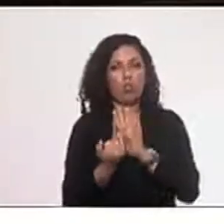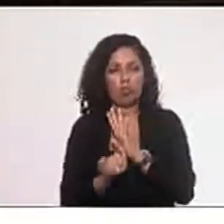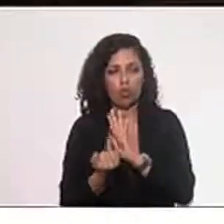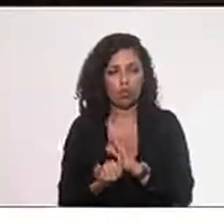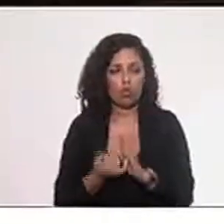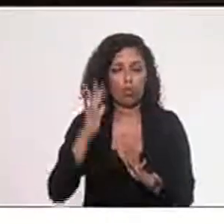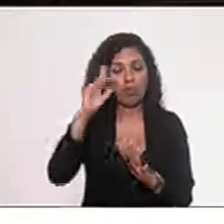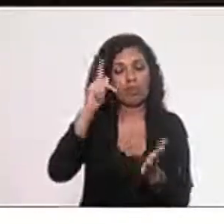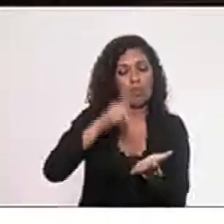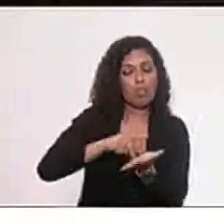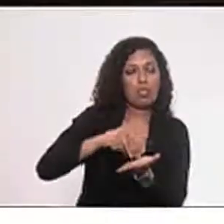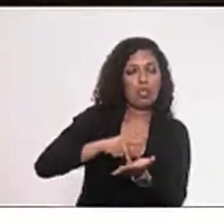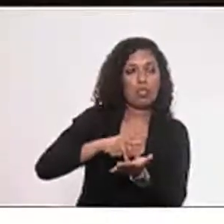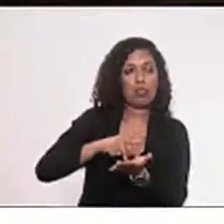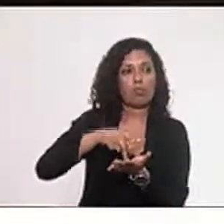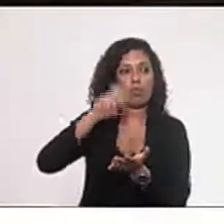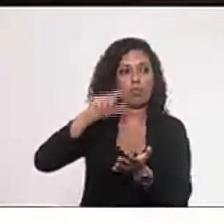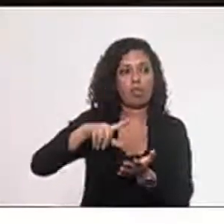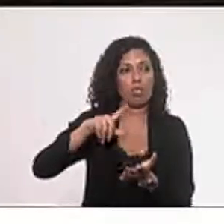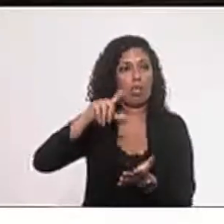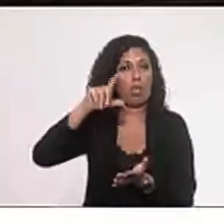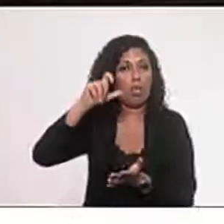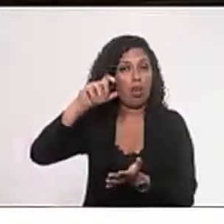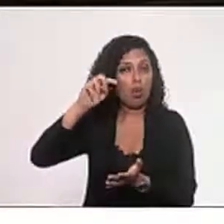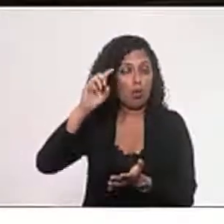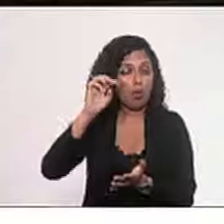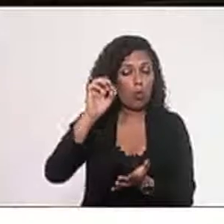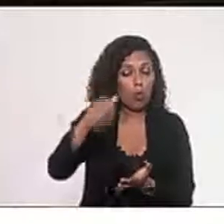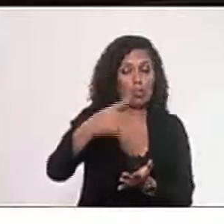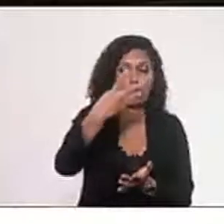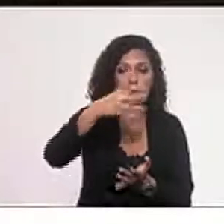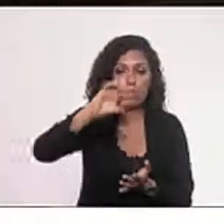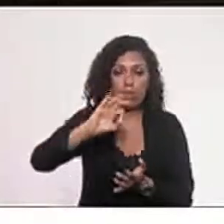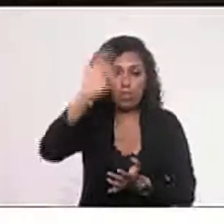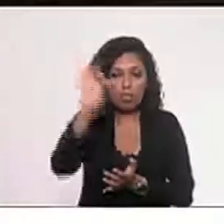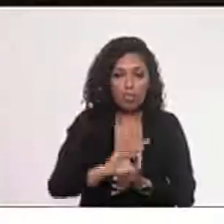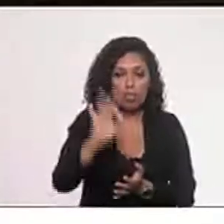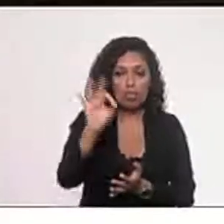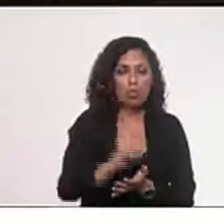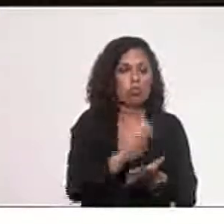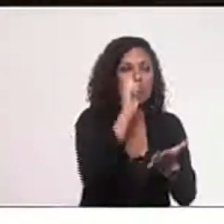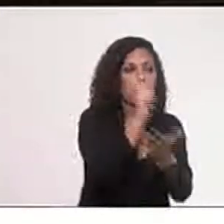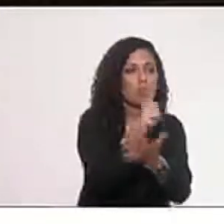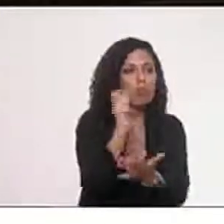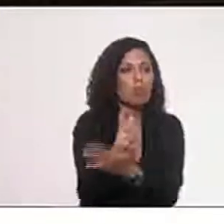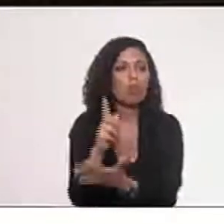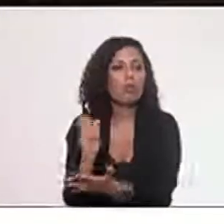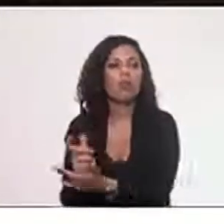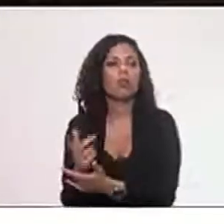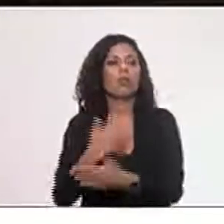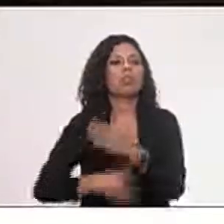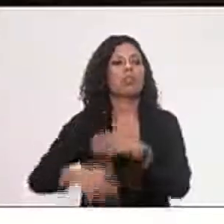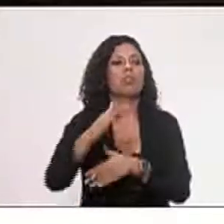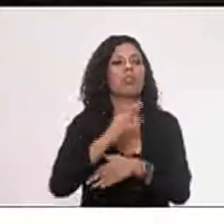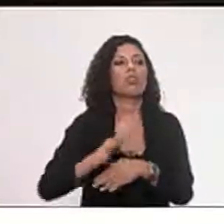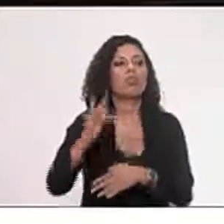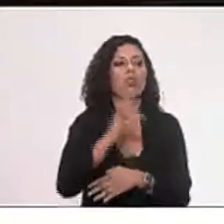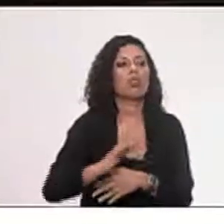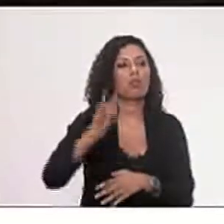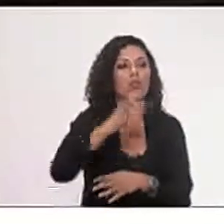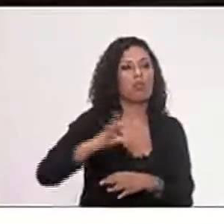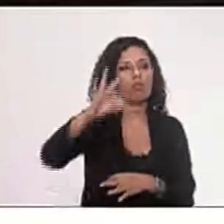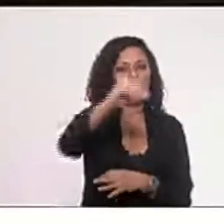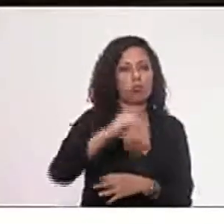se transforma num corte de quase 40 por cento na despesa de custeio dessas instituições estas